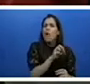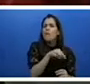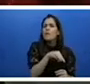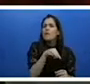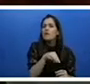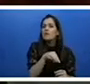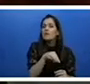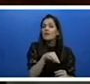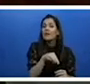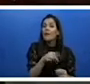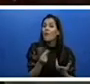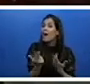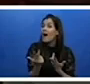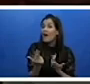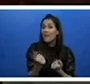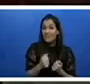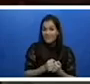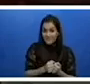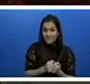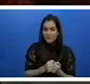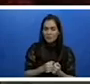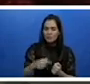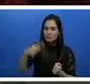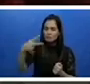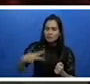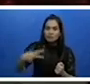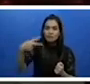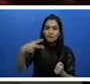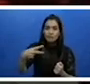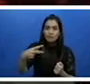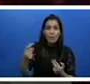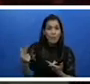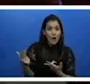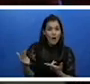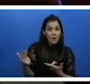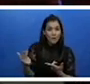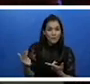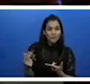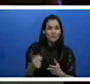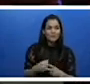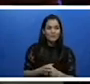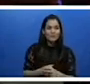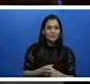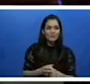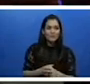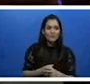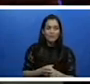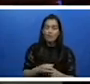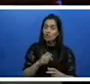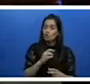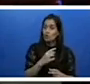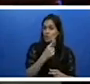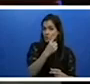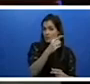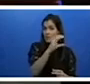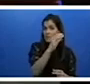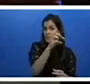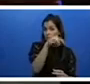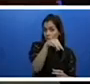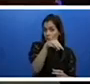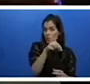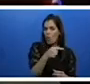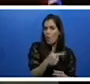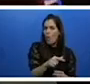milímetros? A mesma coisa, o mesmo tamanho, porque aqui está indicado em centímetro e aqui em milímetro.